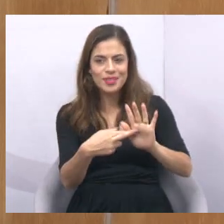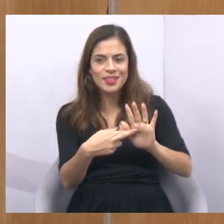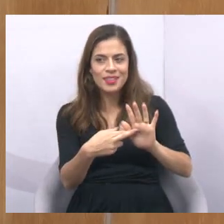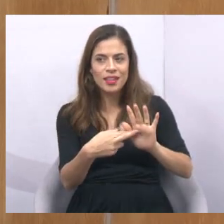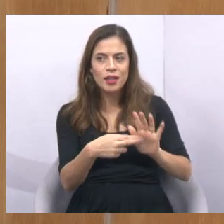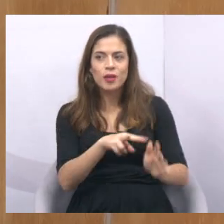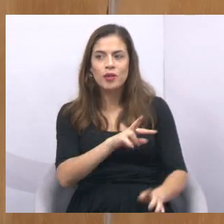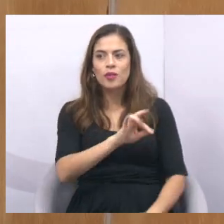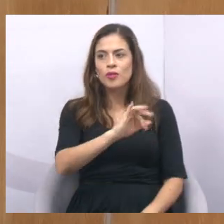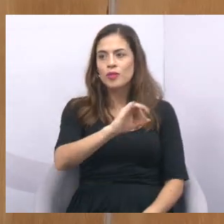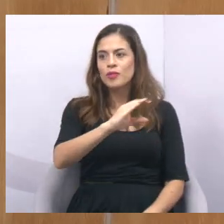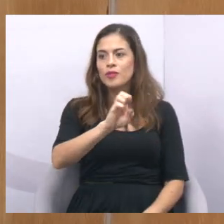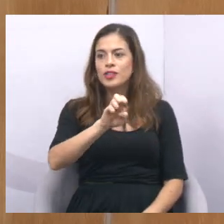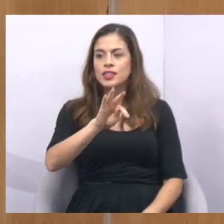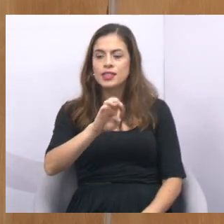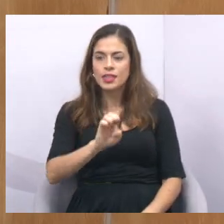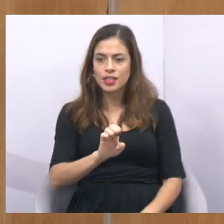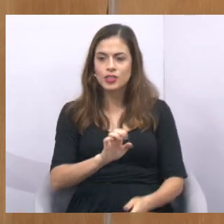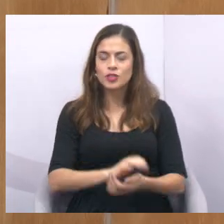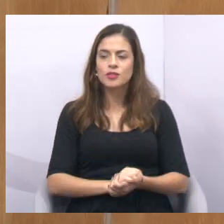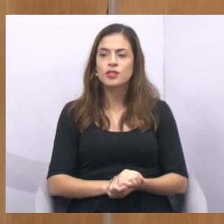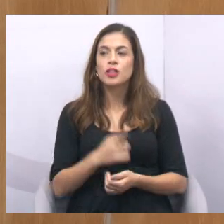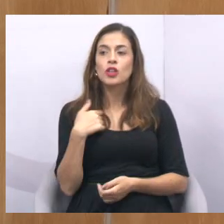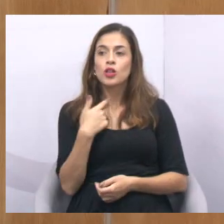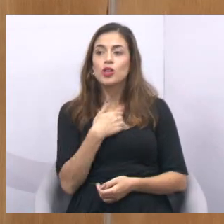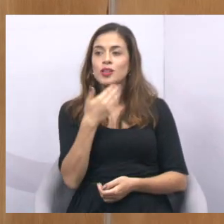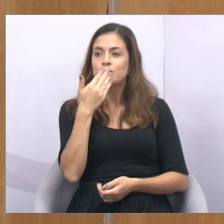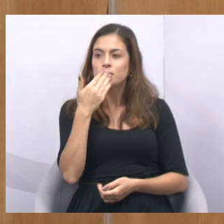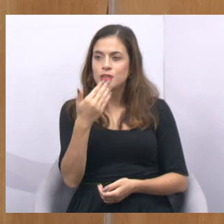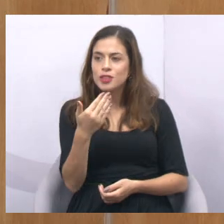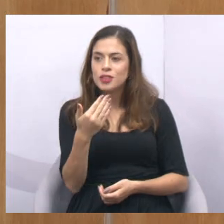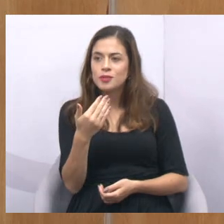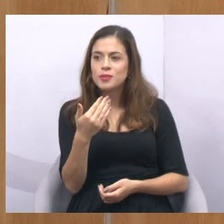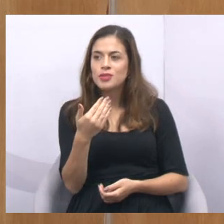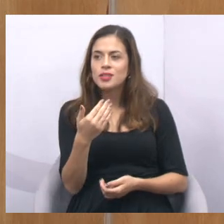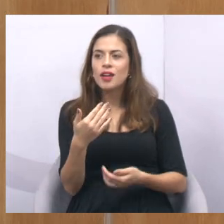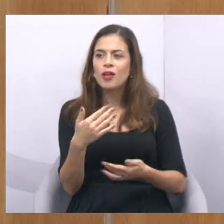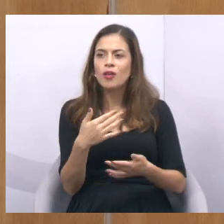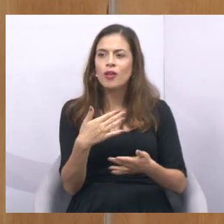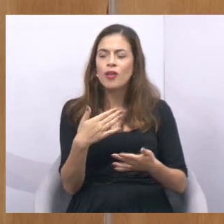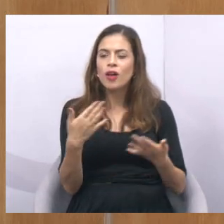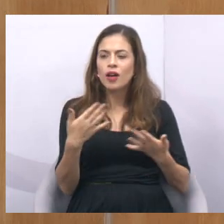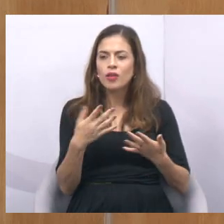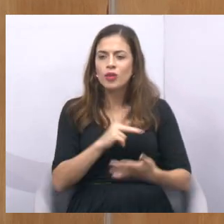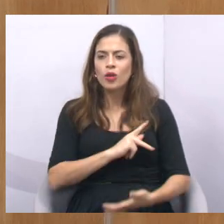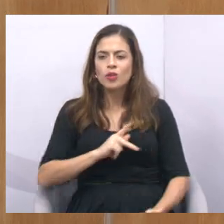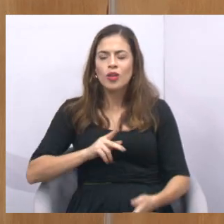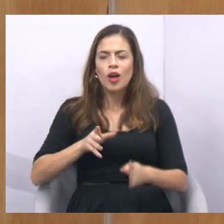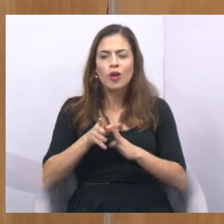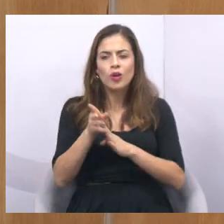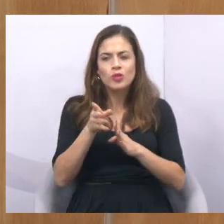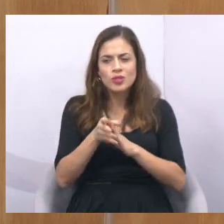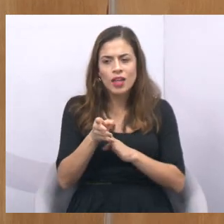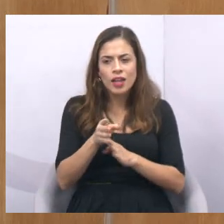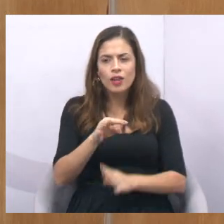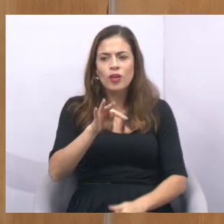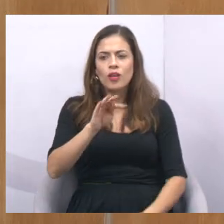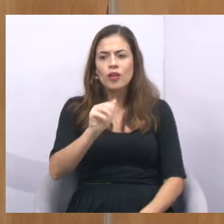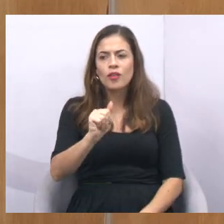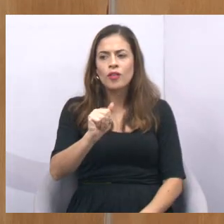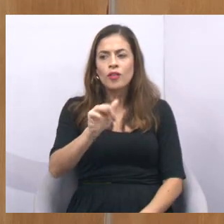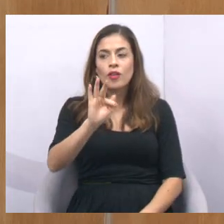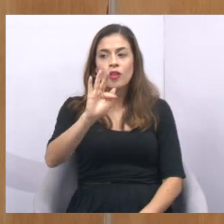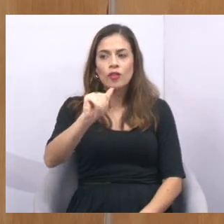do Vicente Lamana Neto, nós pedimos ao nosso decano, que é o atual presidente do conselho, Fábio Bertoncello, que traçasse